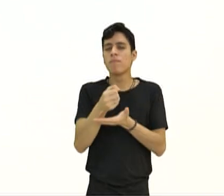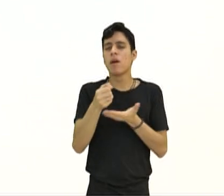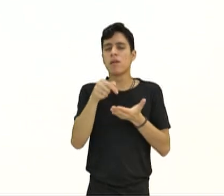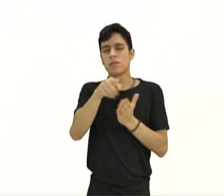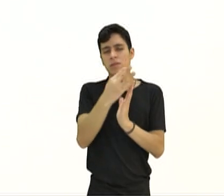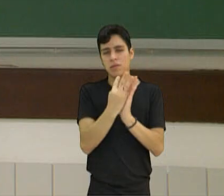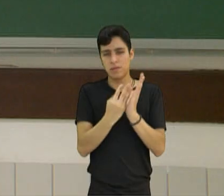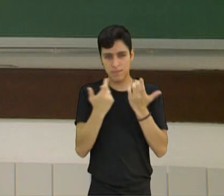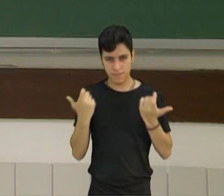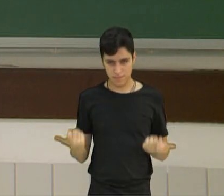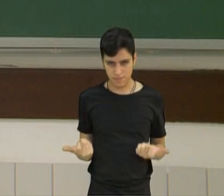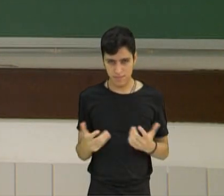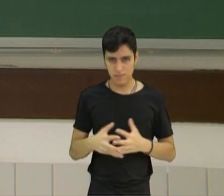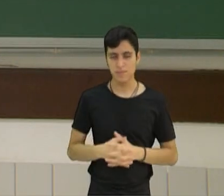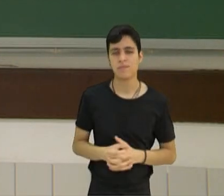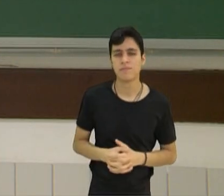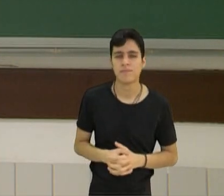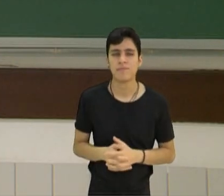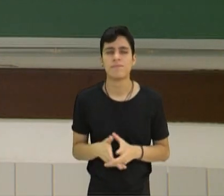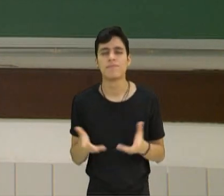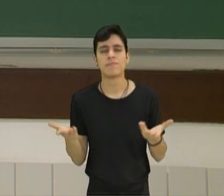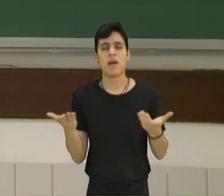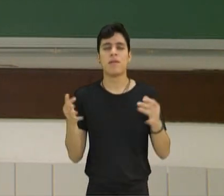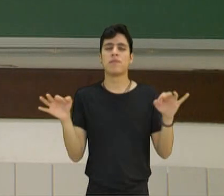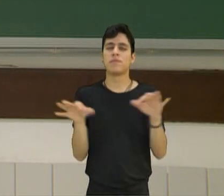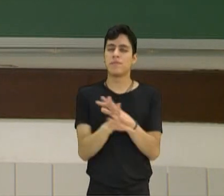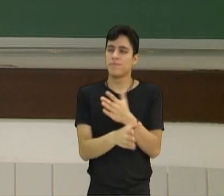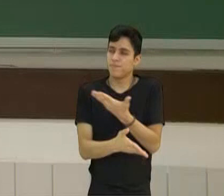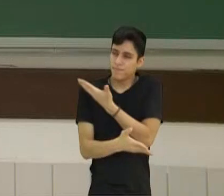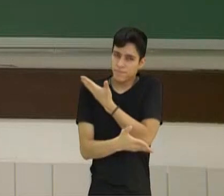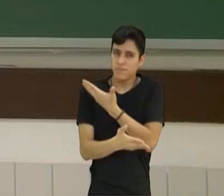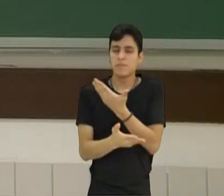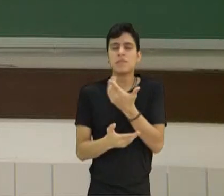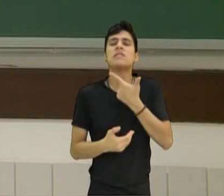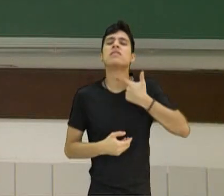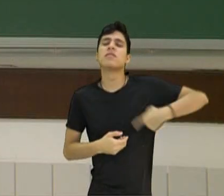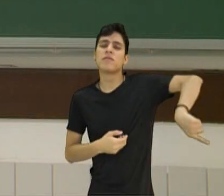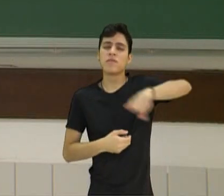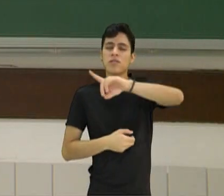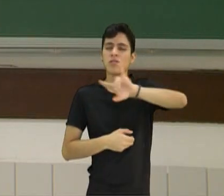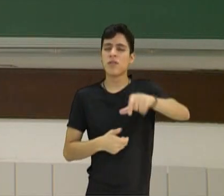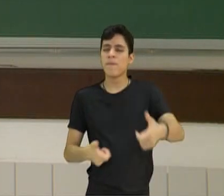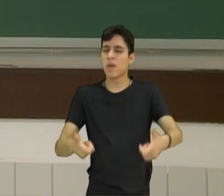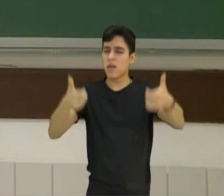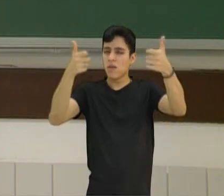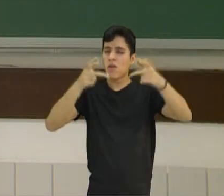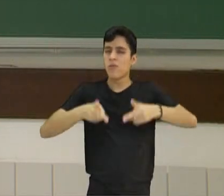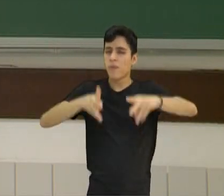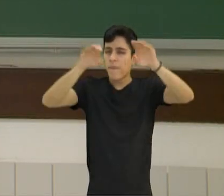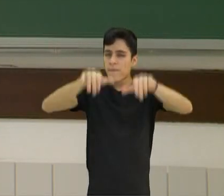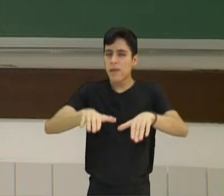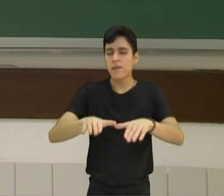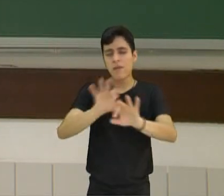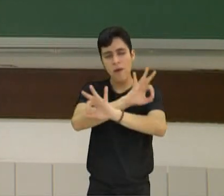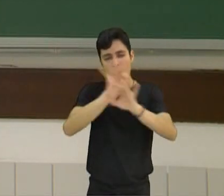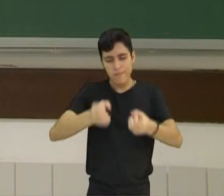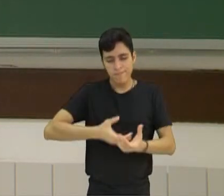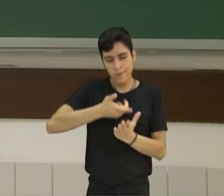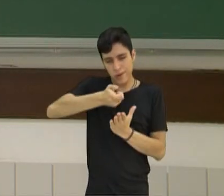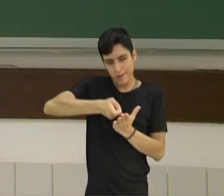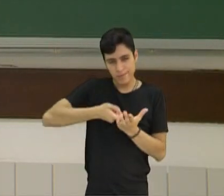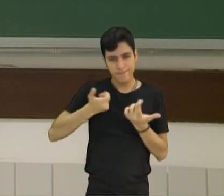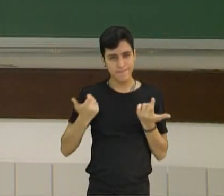texto. Estamos agora assim no fim. Desejo a você dias melhores, continue bem e uma ótima produção.